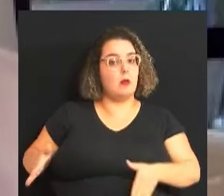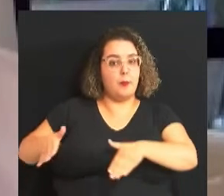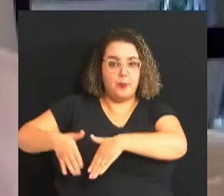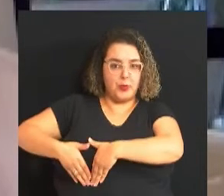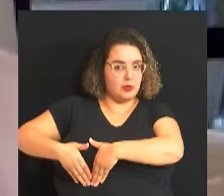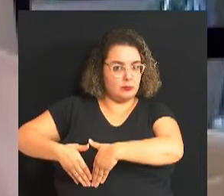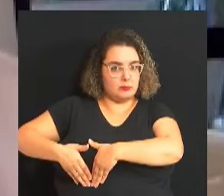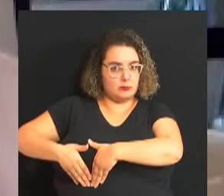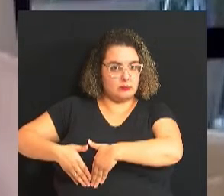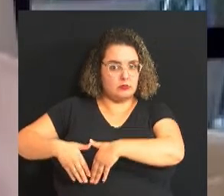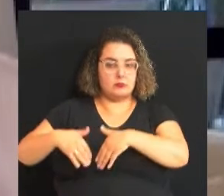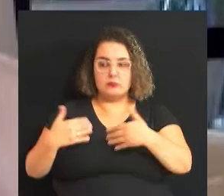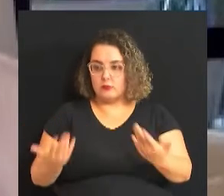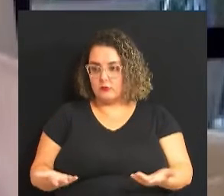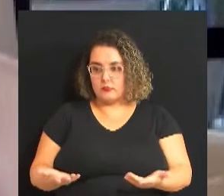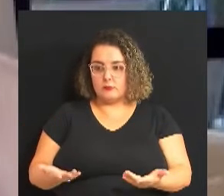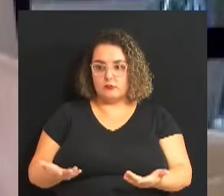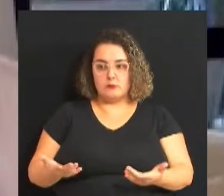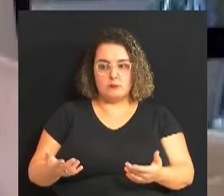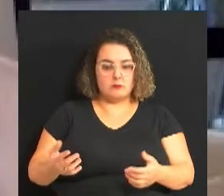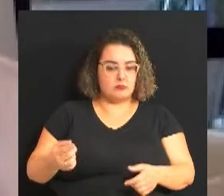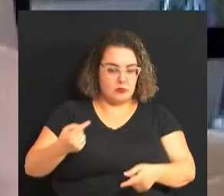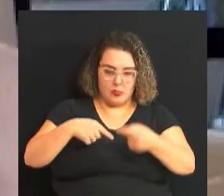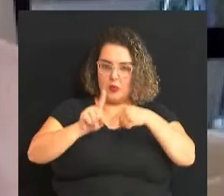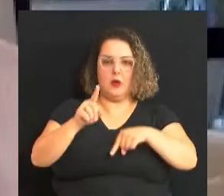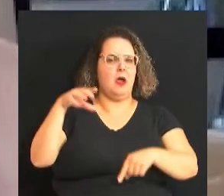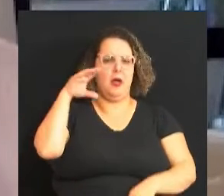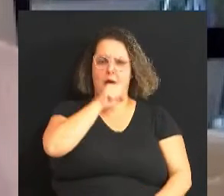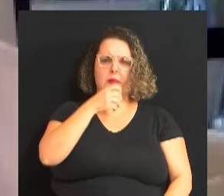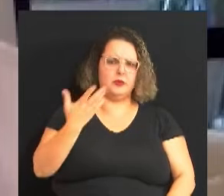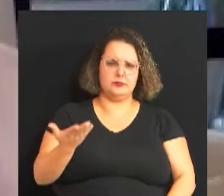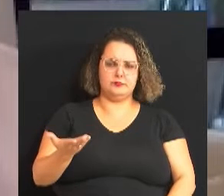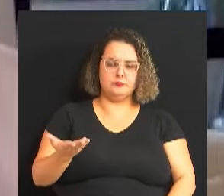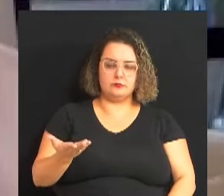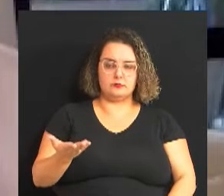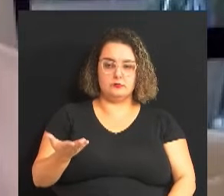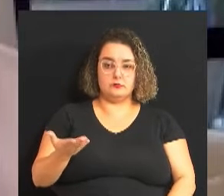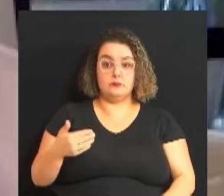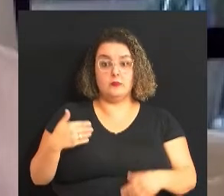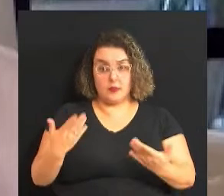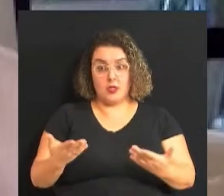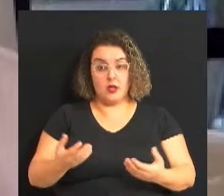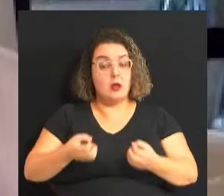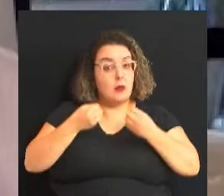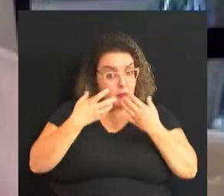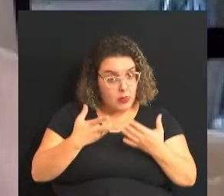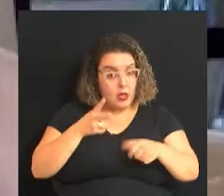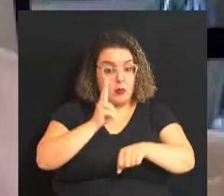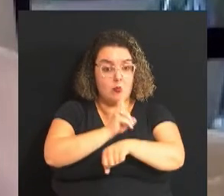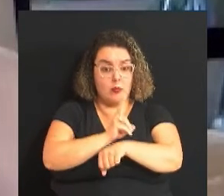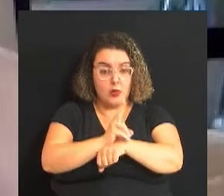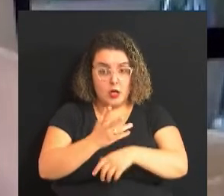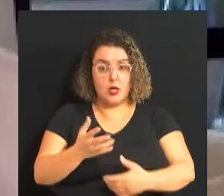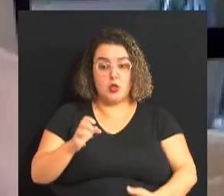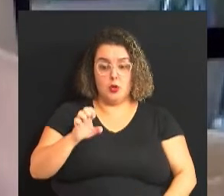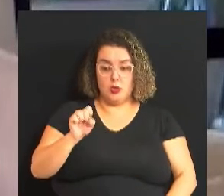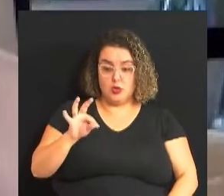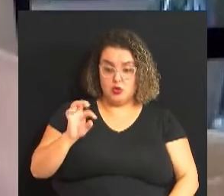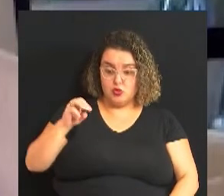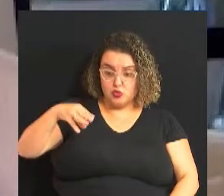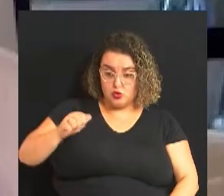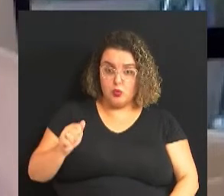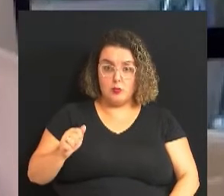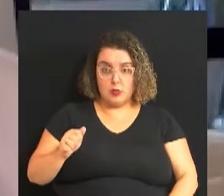tá? E você se recupera muito rápido. E esse bem, essa proteção que o estômago traz, por exemplo,